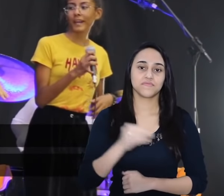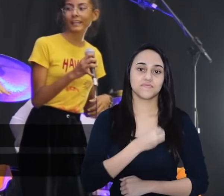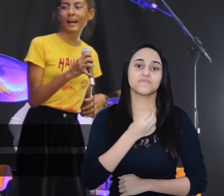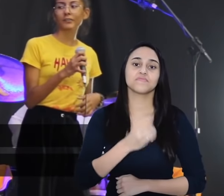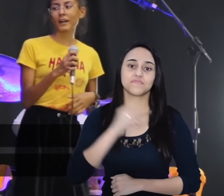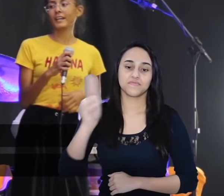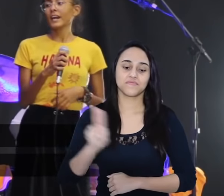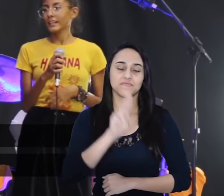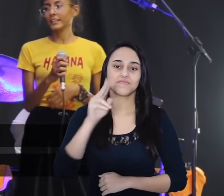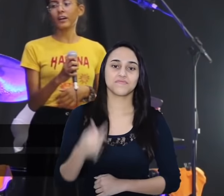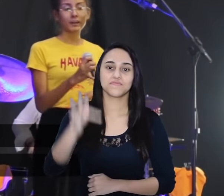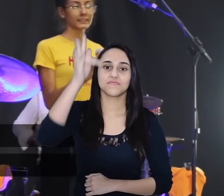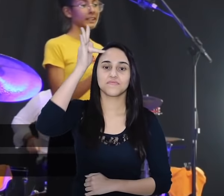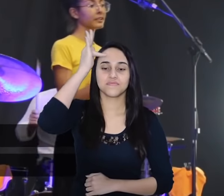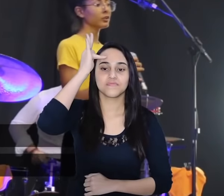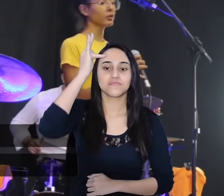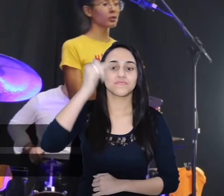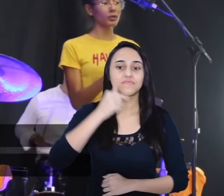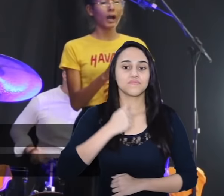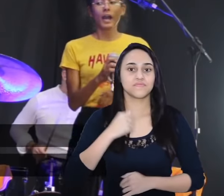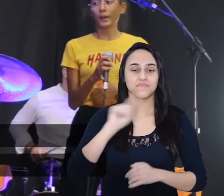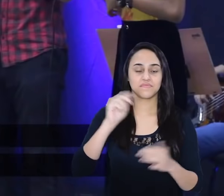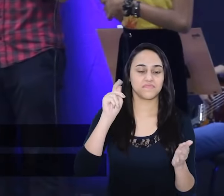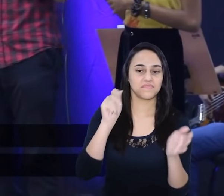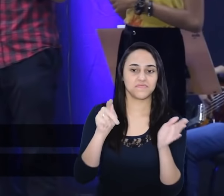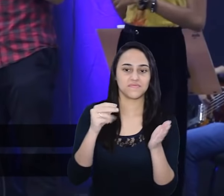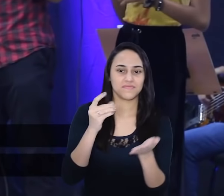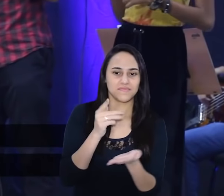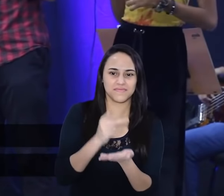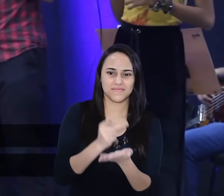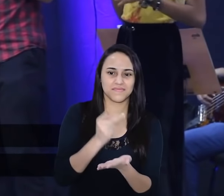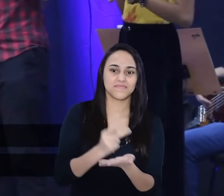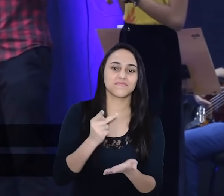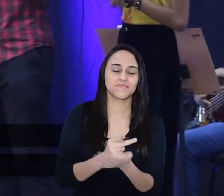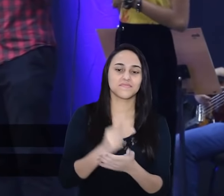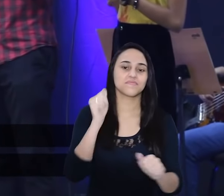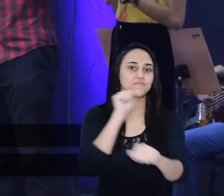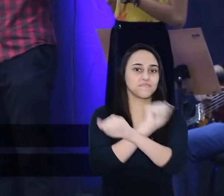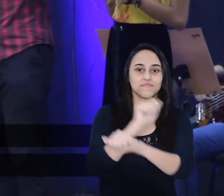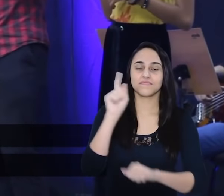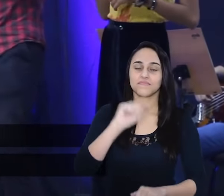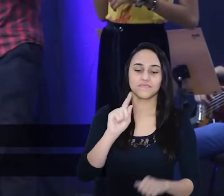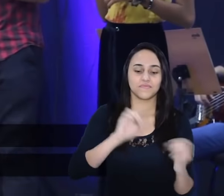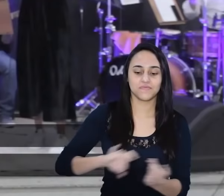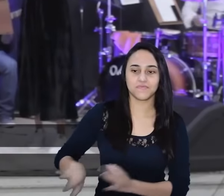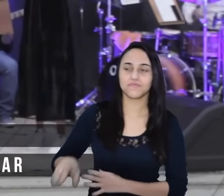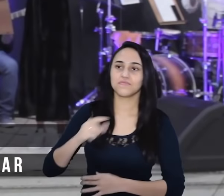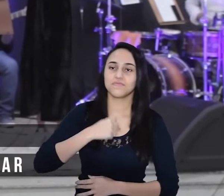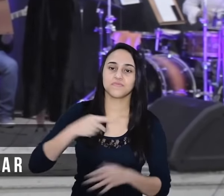vivo pela fé e não vacilo. Eu não paro, eu não desisto. Eu sou de Deus, eu sou de